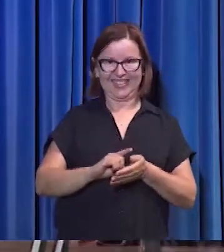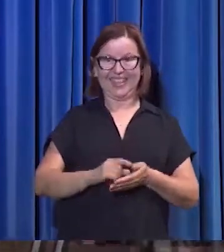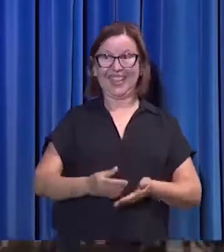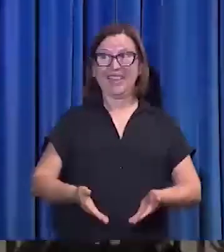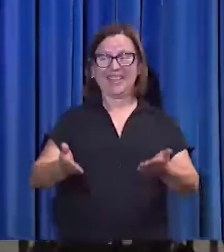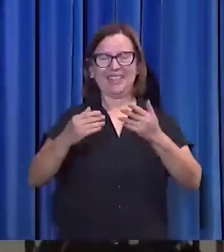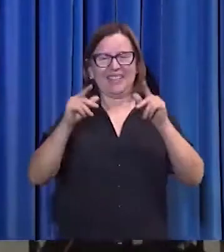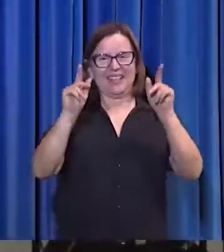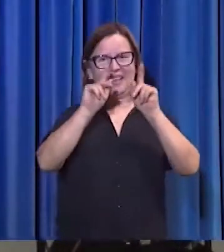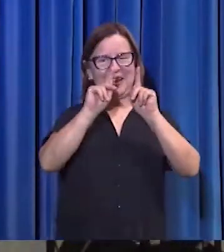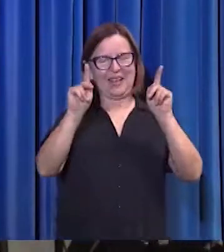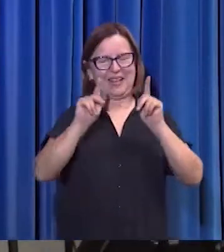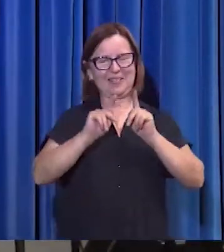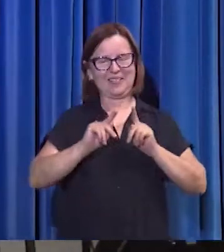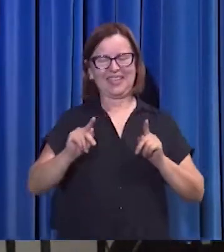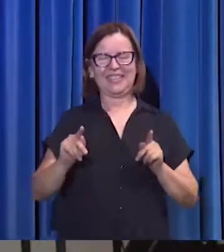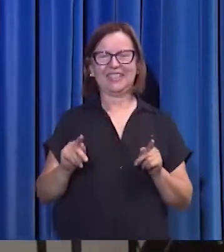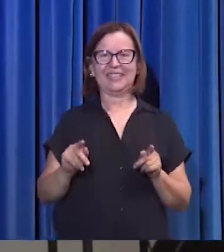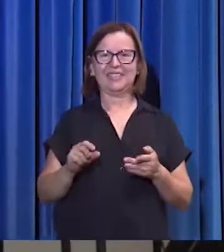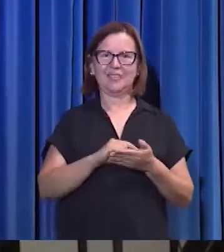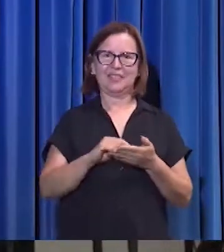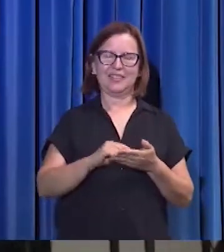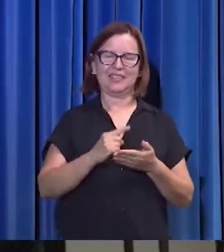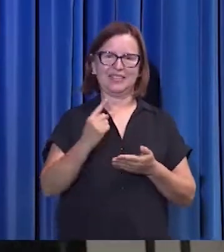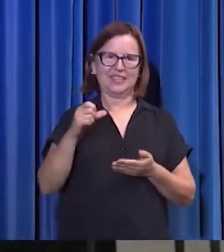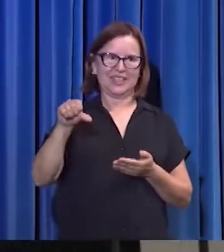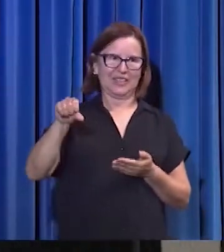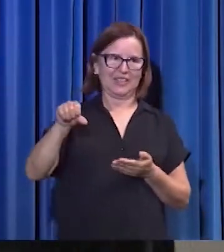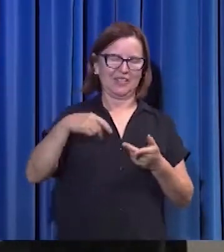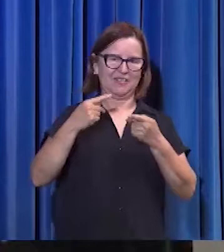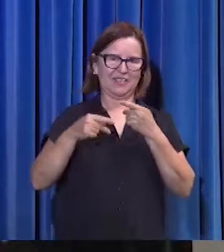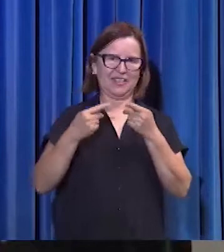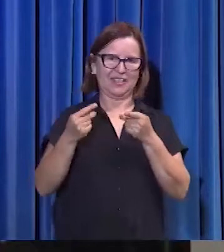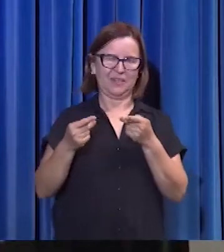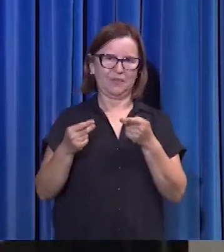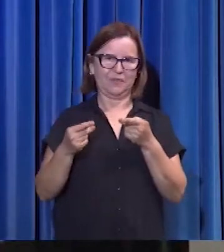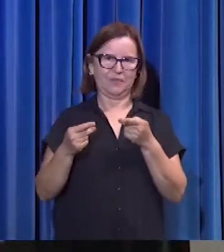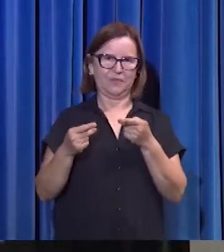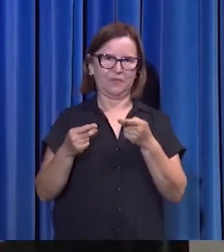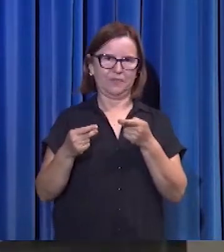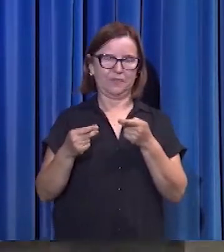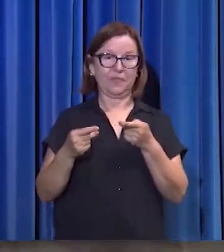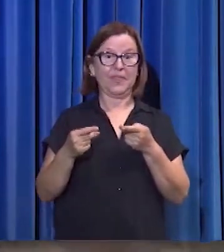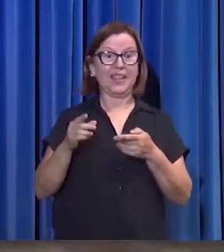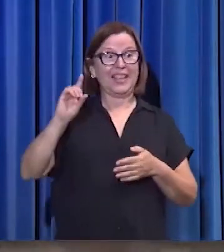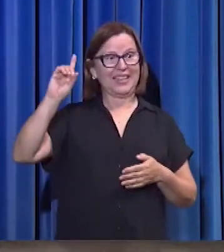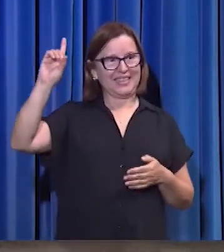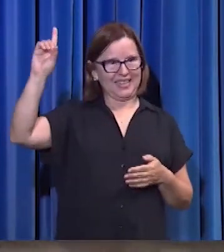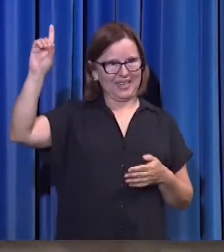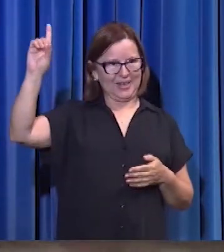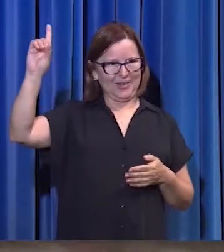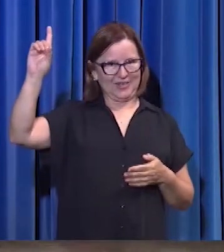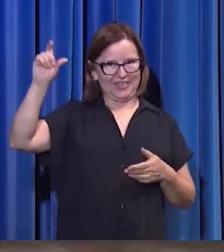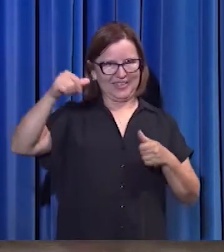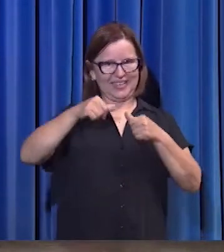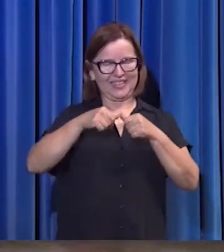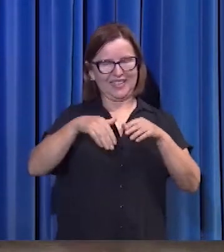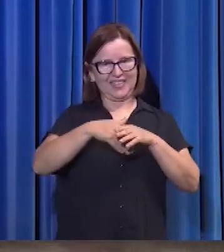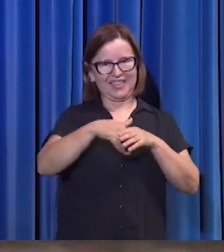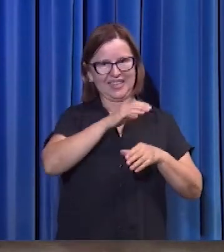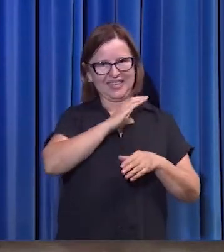paz. Olha que o versículo 19, ele diz, a saber que Deus estava em